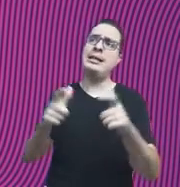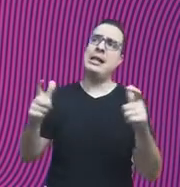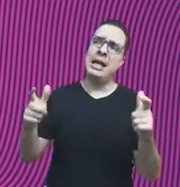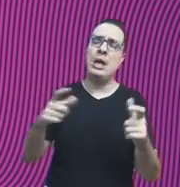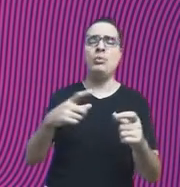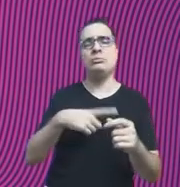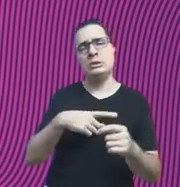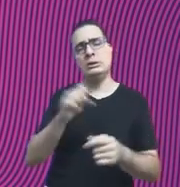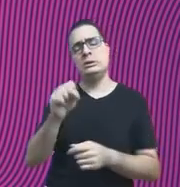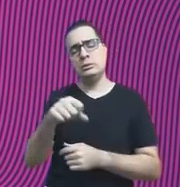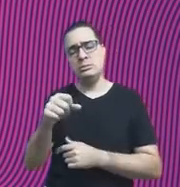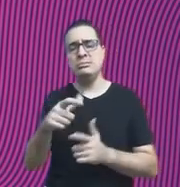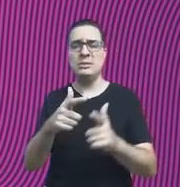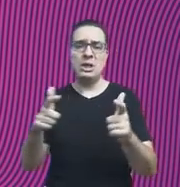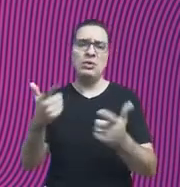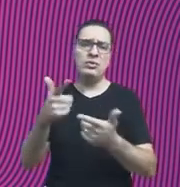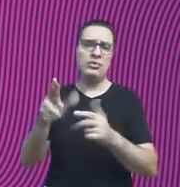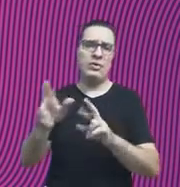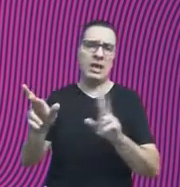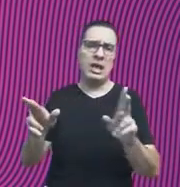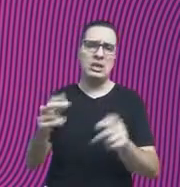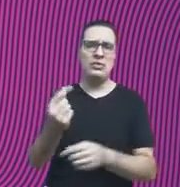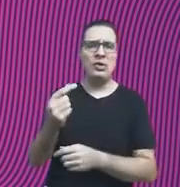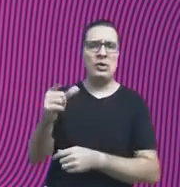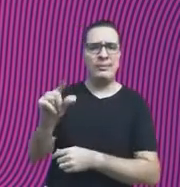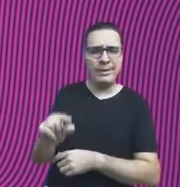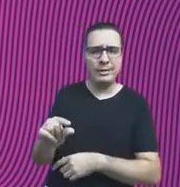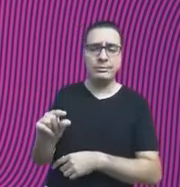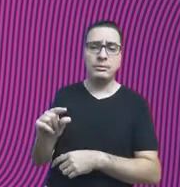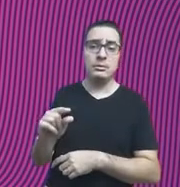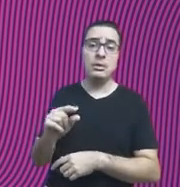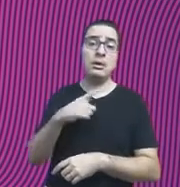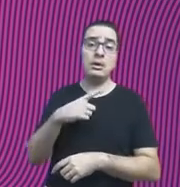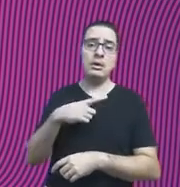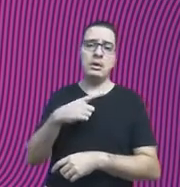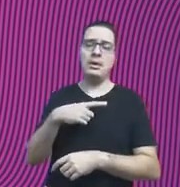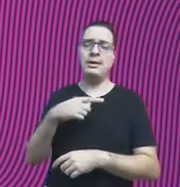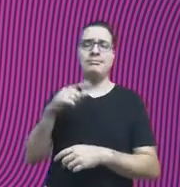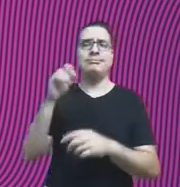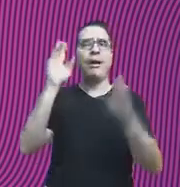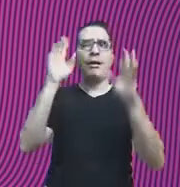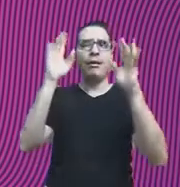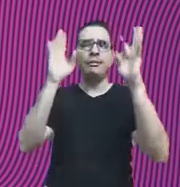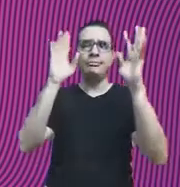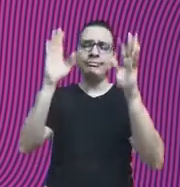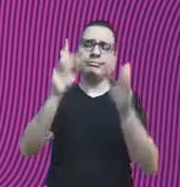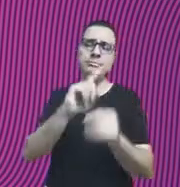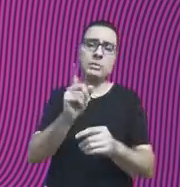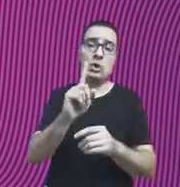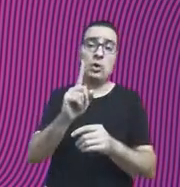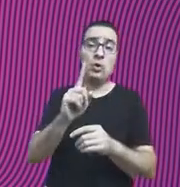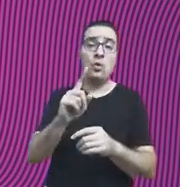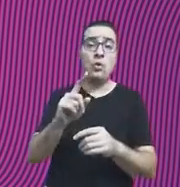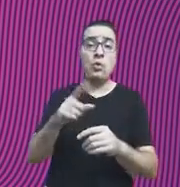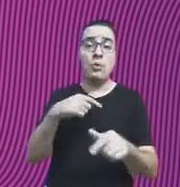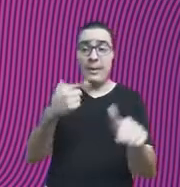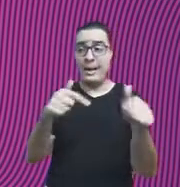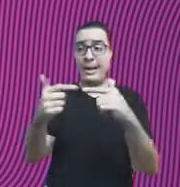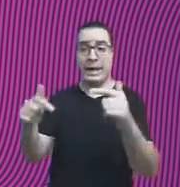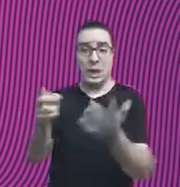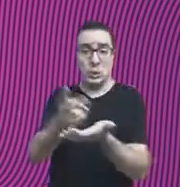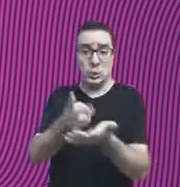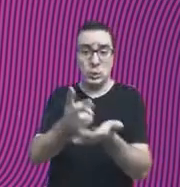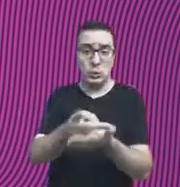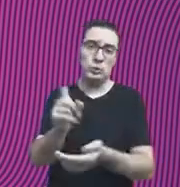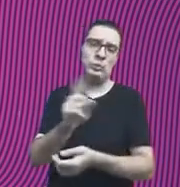mercado com baixo custo. E isso foi uma fantasia, porque o mercado não se sustenta com isso. Nós estamos há